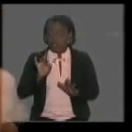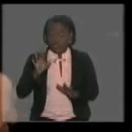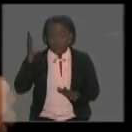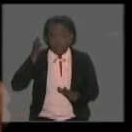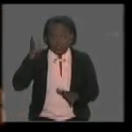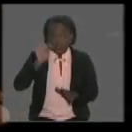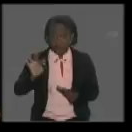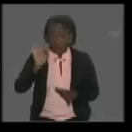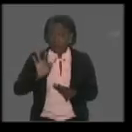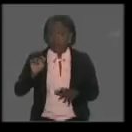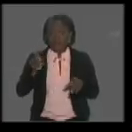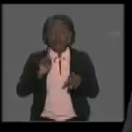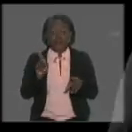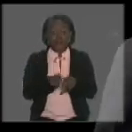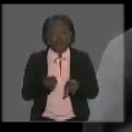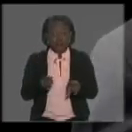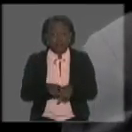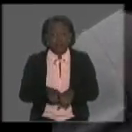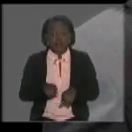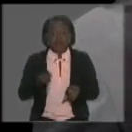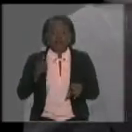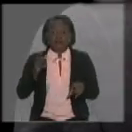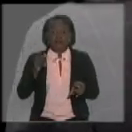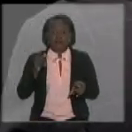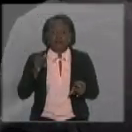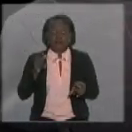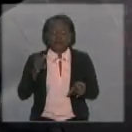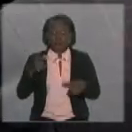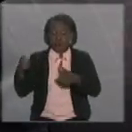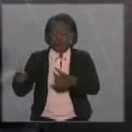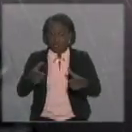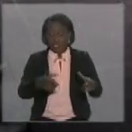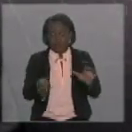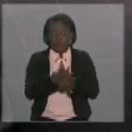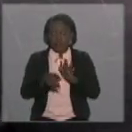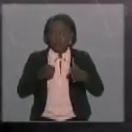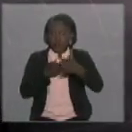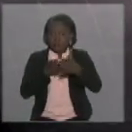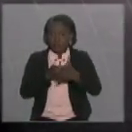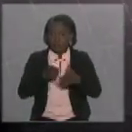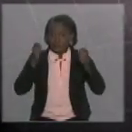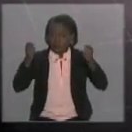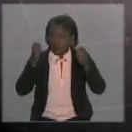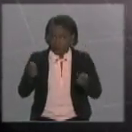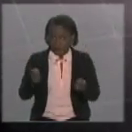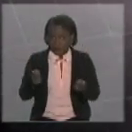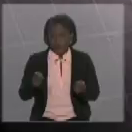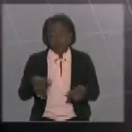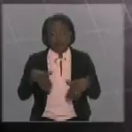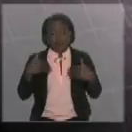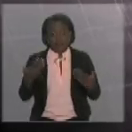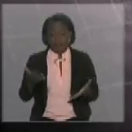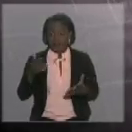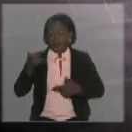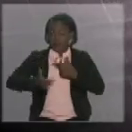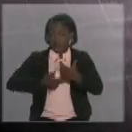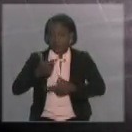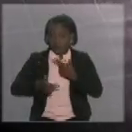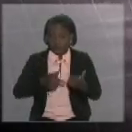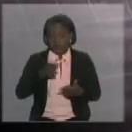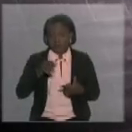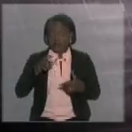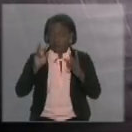discurso acadêmico, como também nos espaços de militância, né? Então, esse tipo de